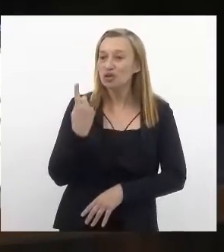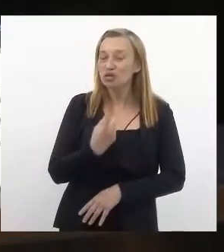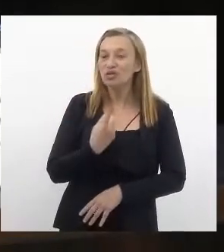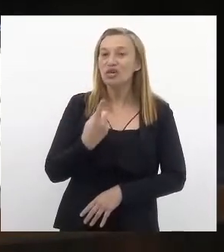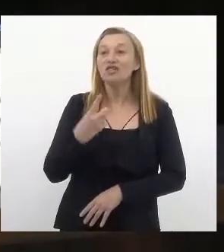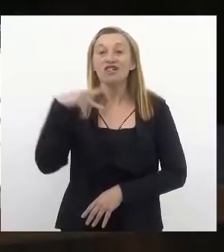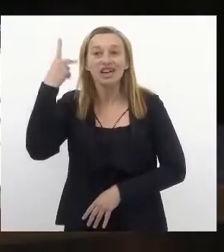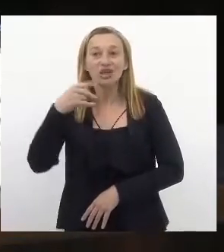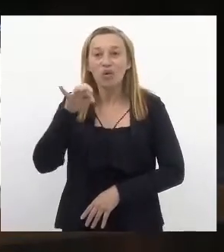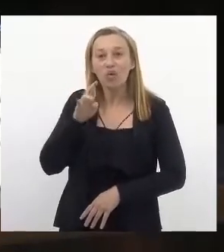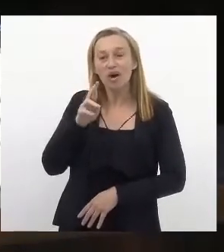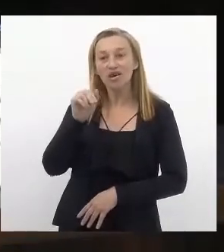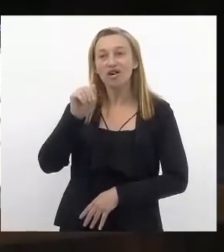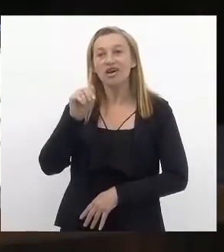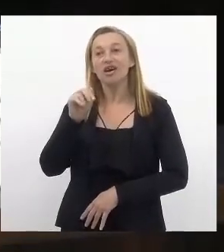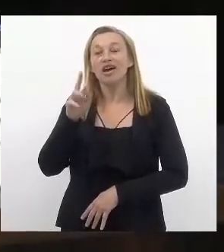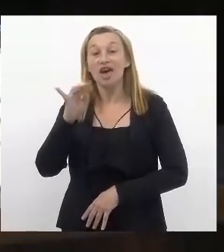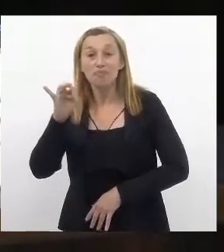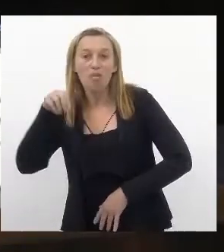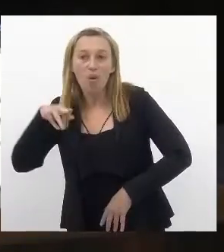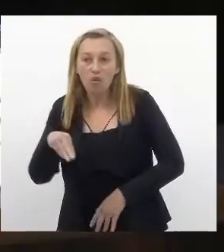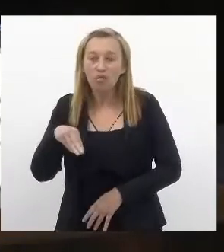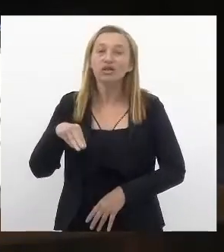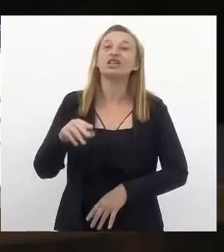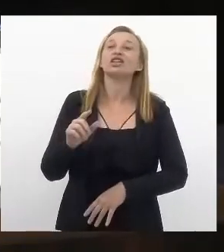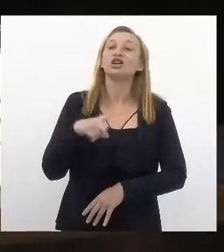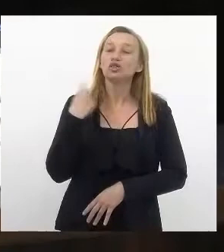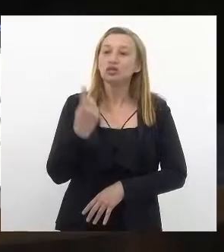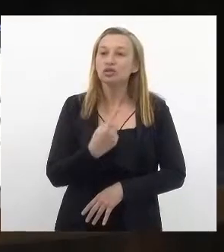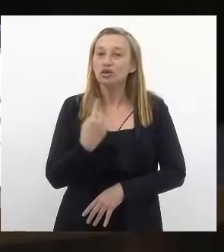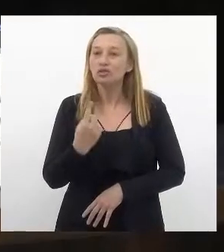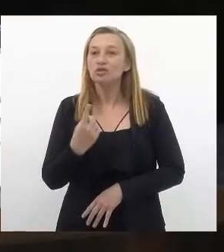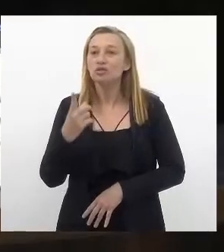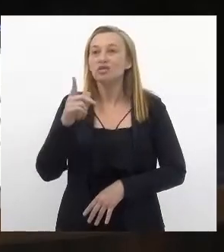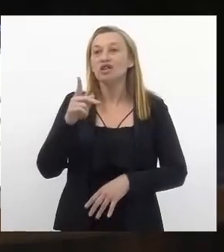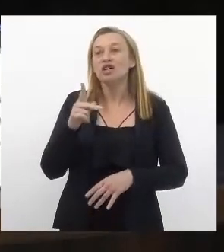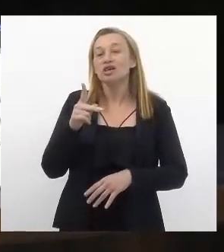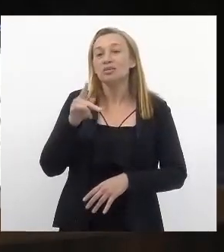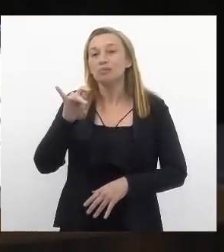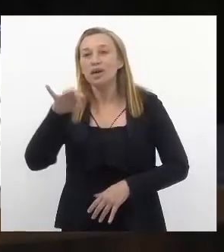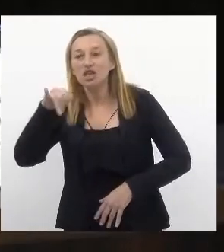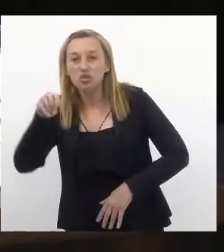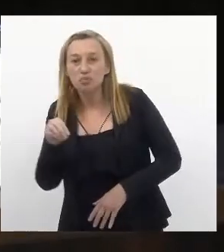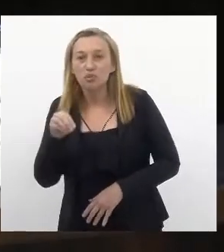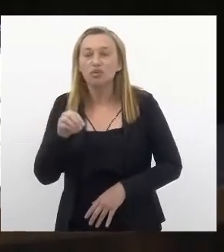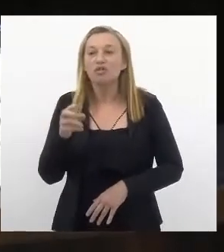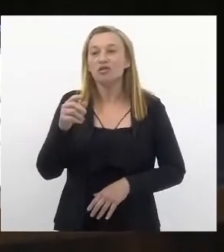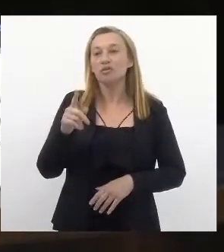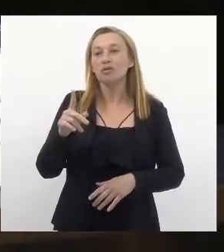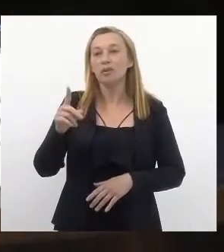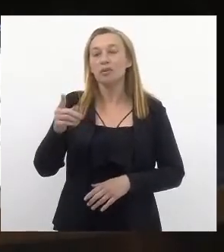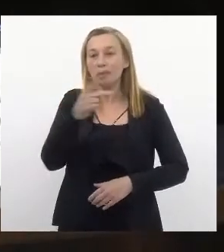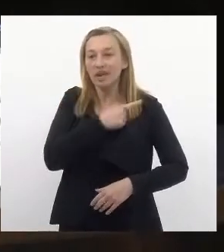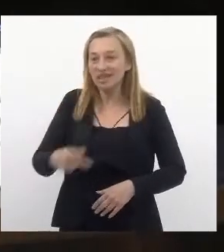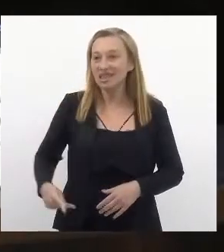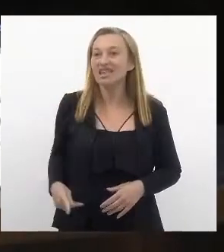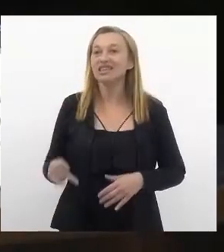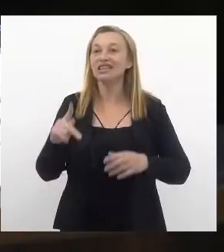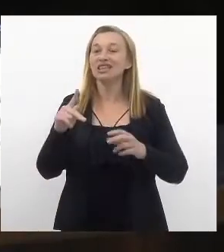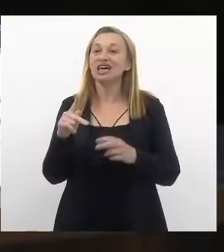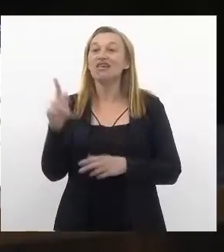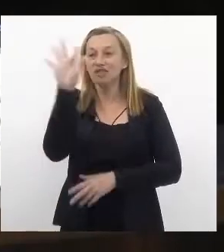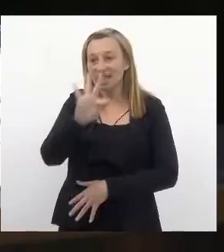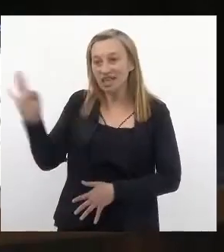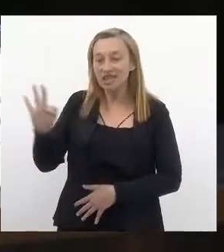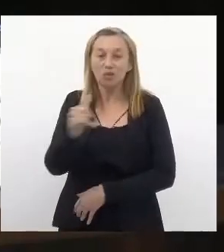Ramon, nosso bispo Dom Jorge, presidente da Federação das Entidades Libanesas no